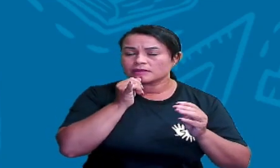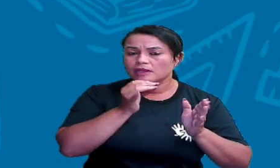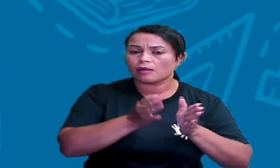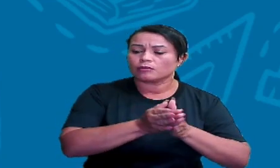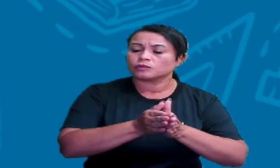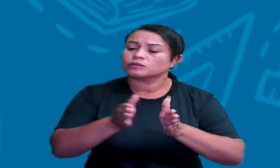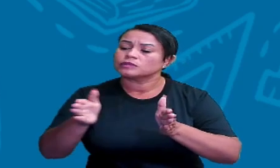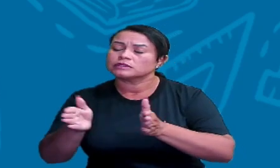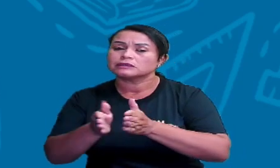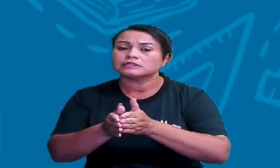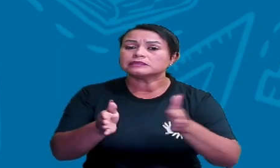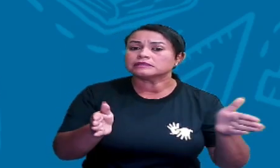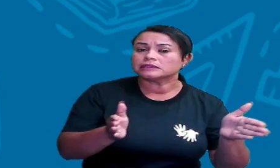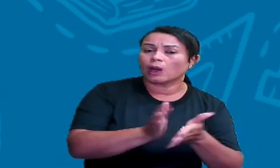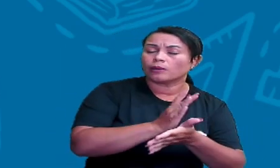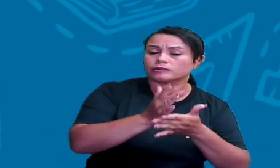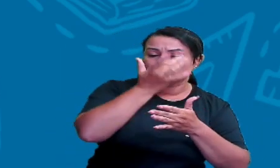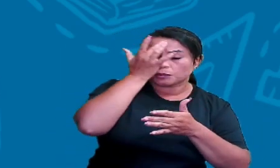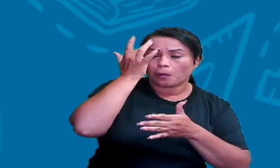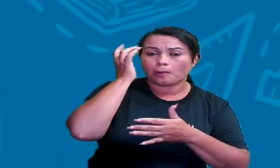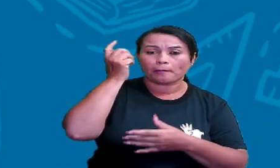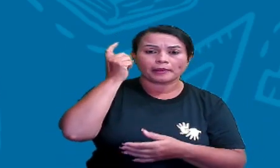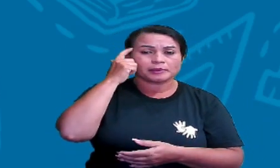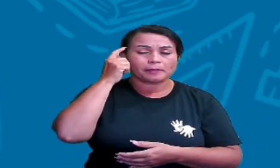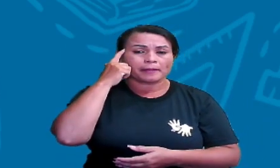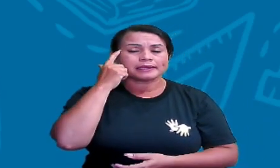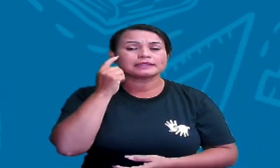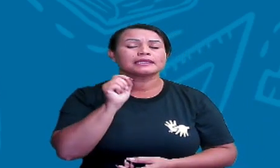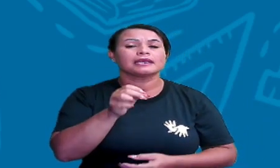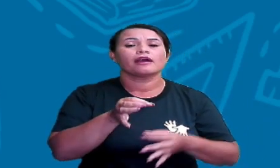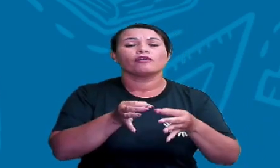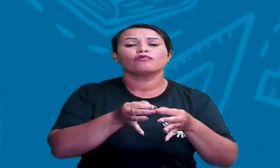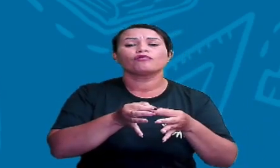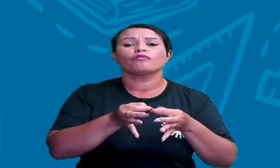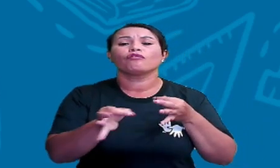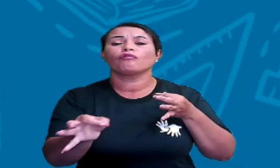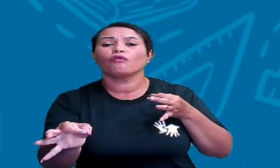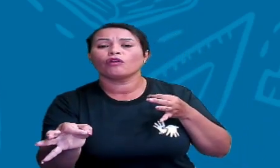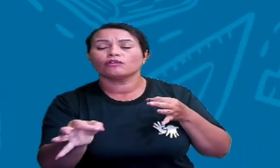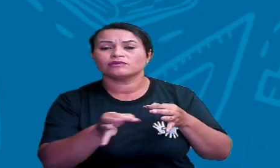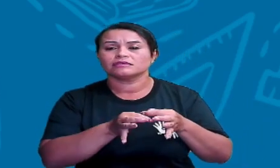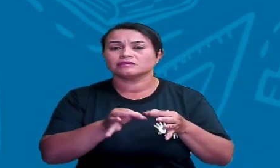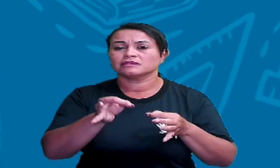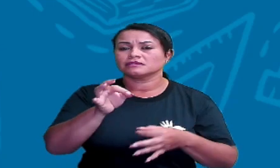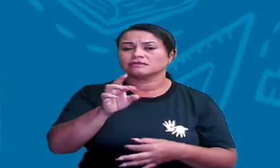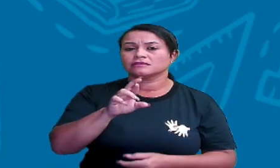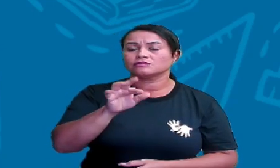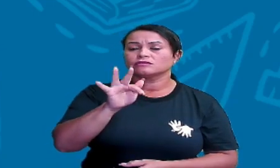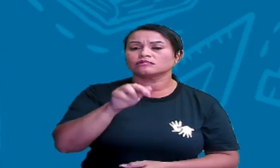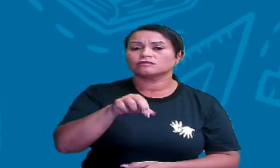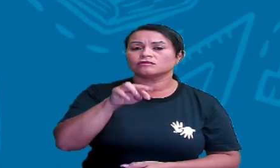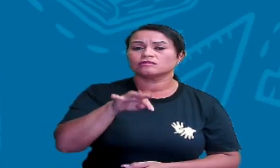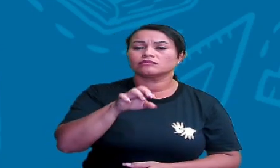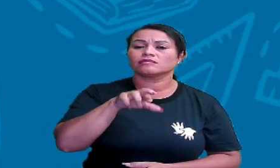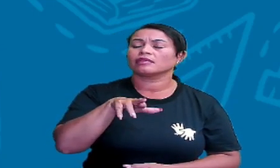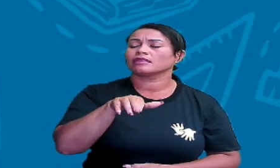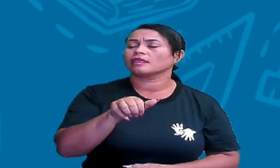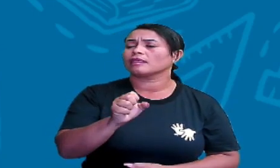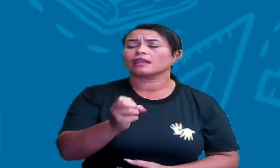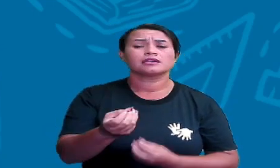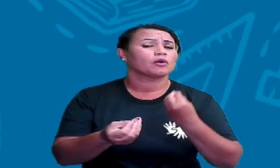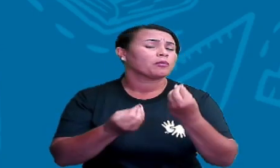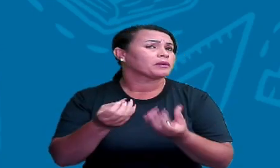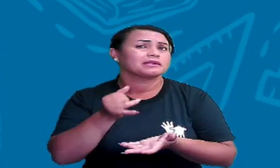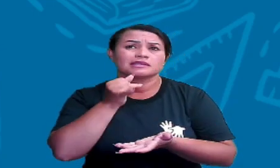que muitas pessoas imaginam pertencer à ideia de fronteira, o que não é correto, tá? Então, se por um acaso,